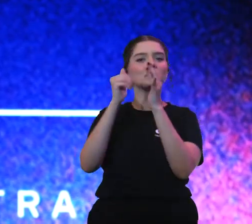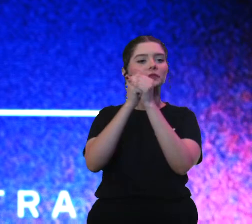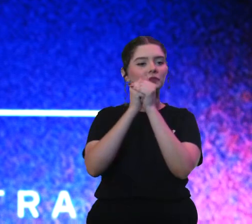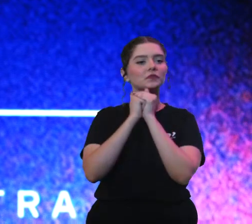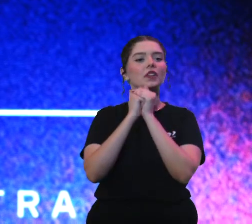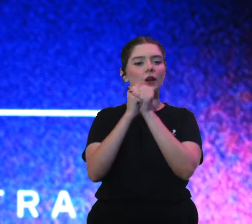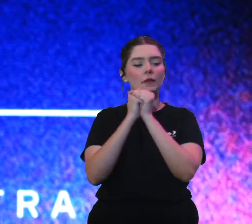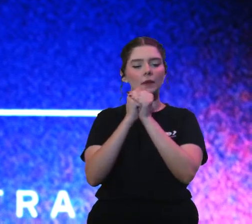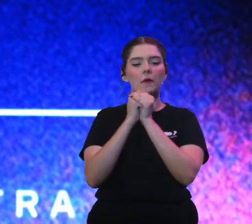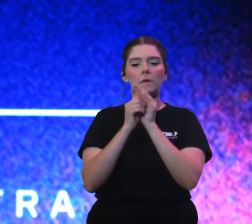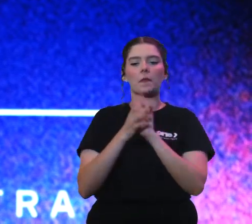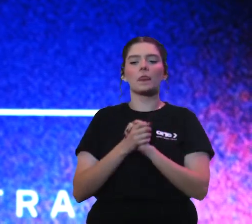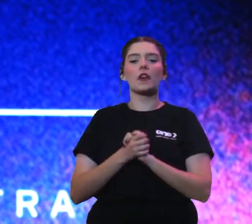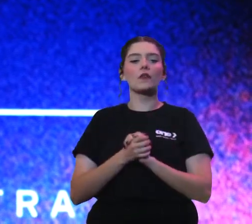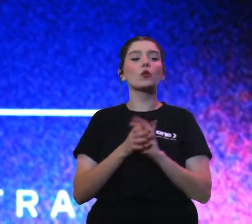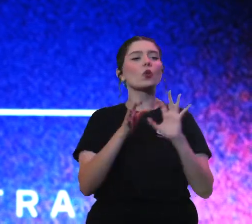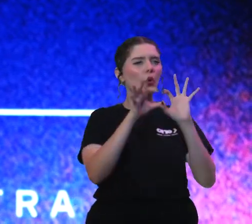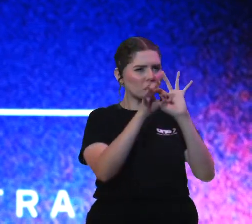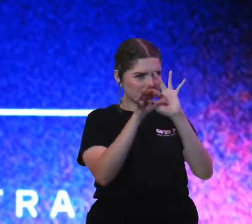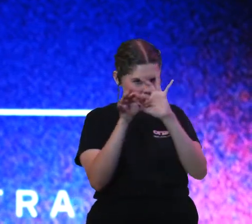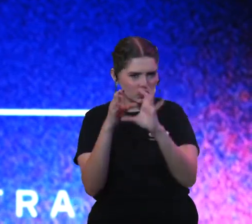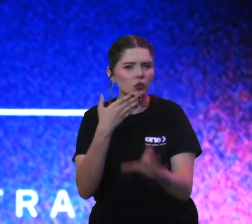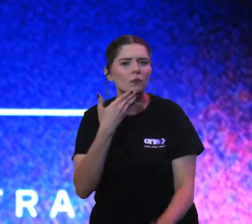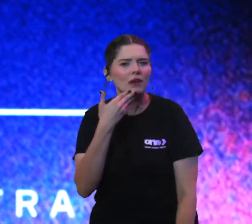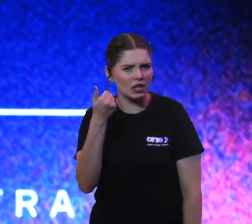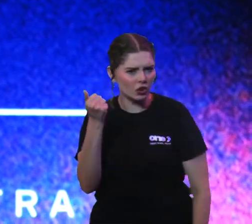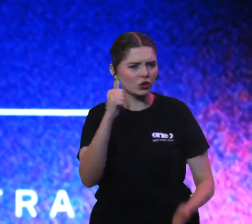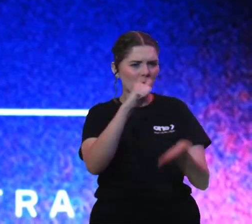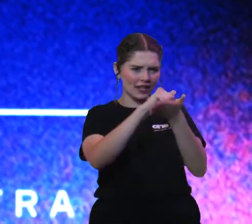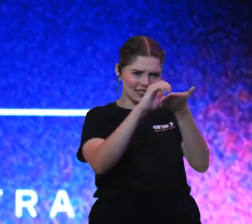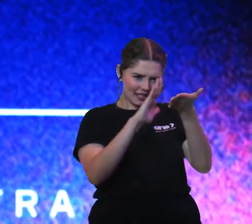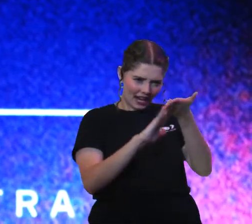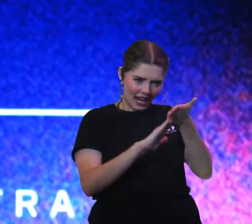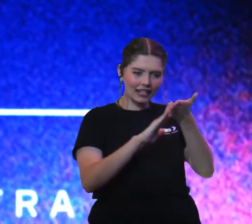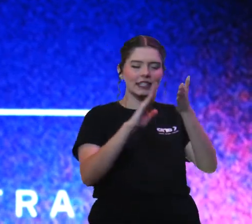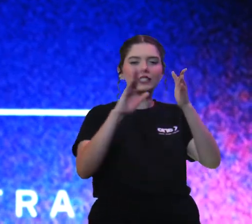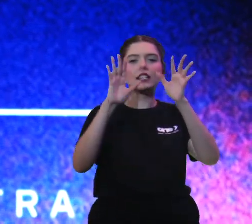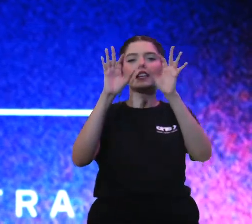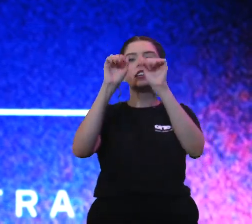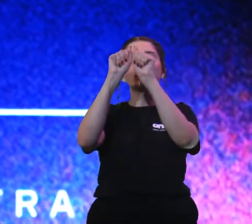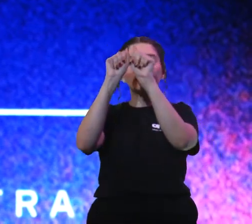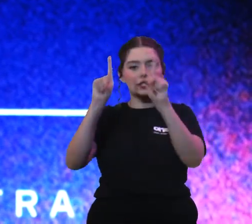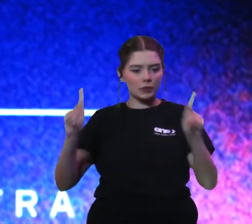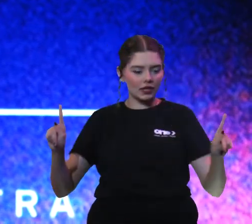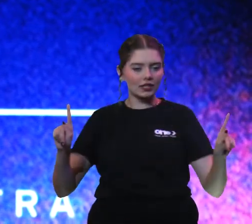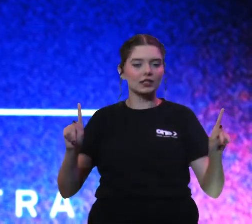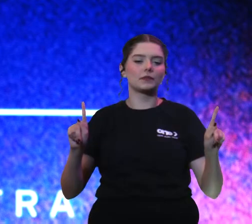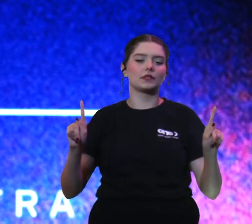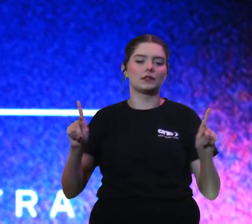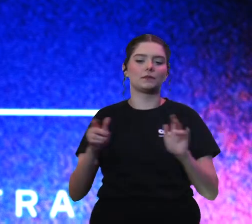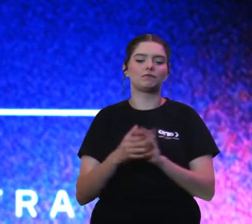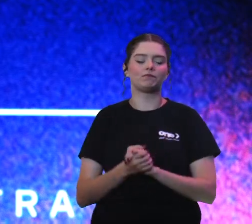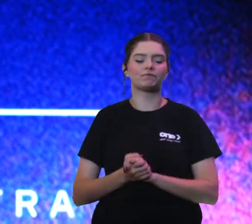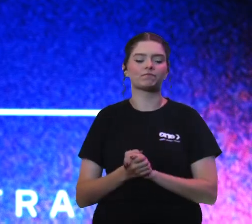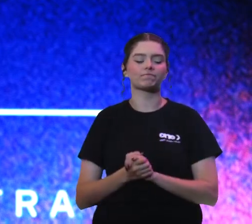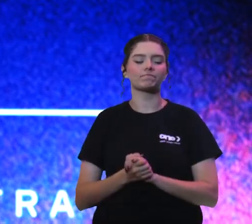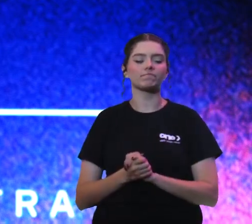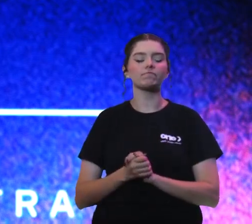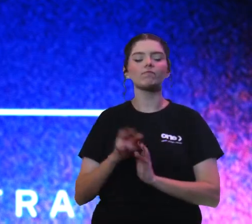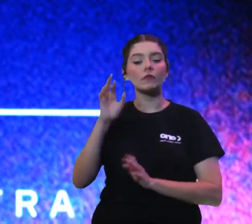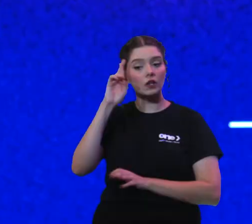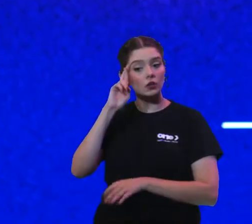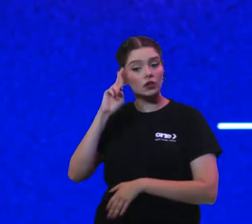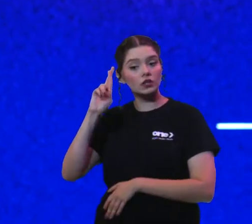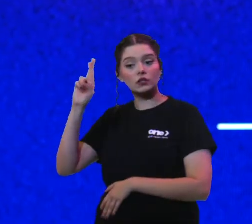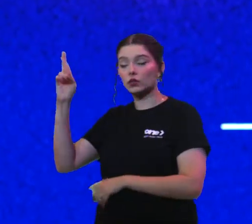eu dar um contexto um pouquinho com relação a essa igreja e as cartas de Apocalipse, das 7 igrejas da Ásia Menor. Quando o Senhor traz